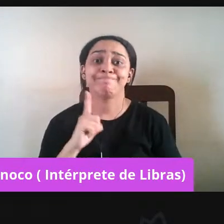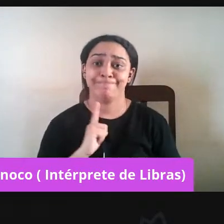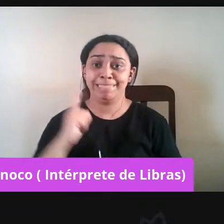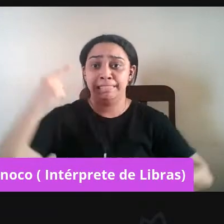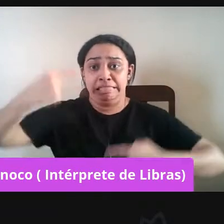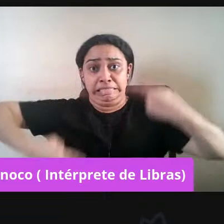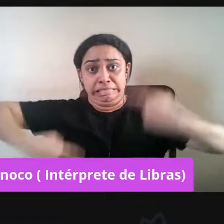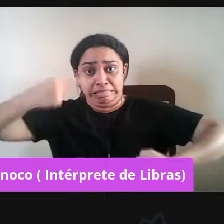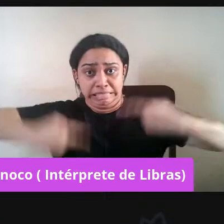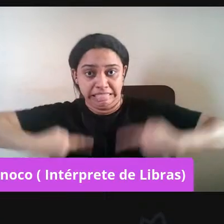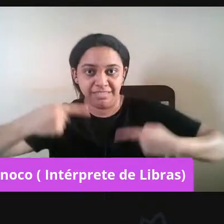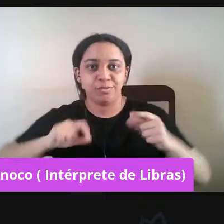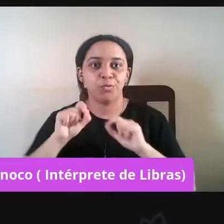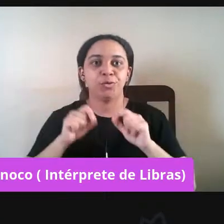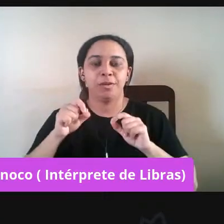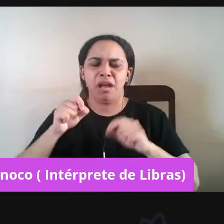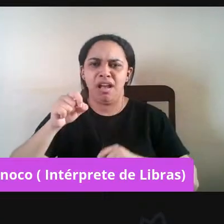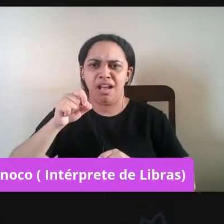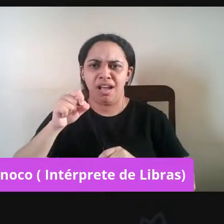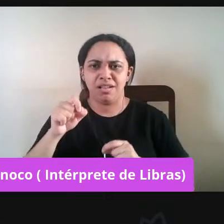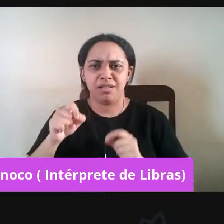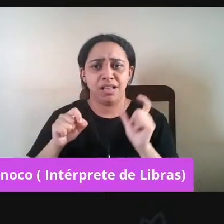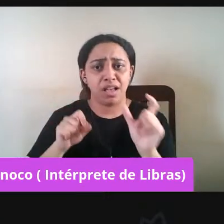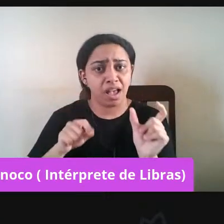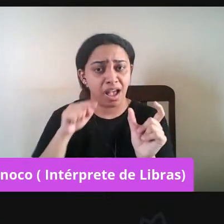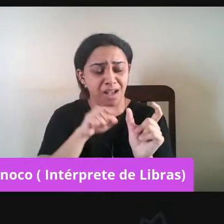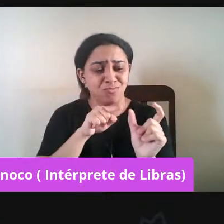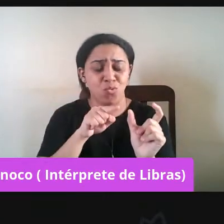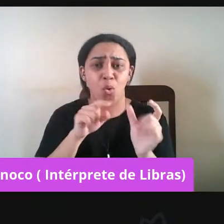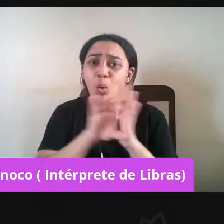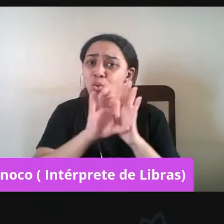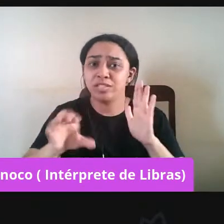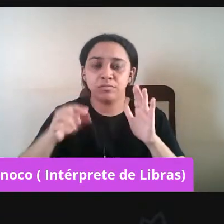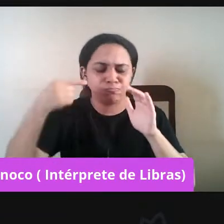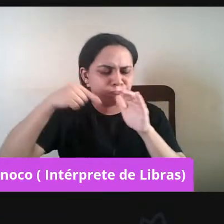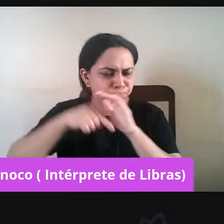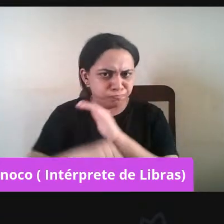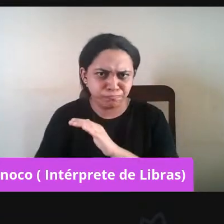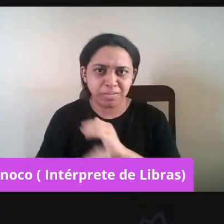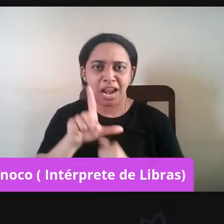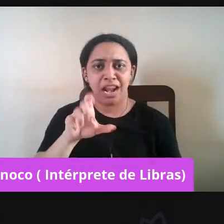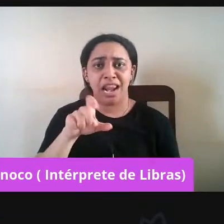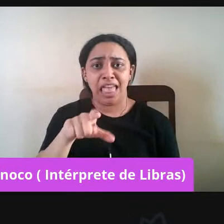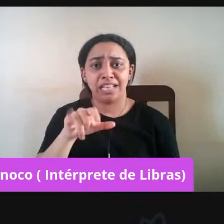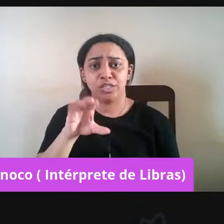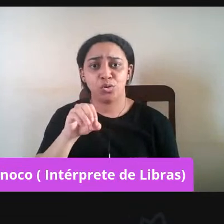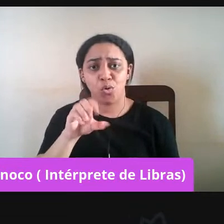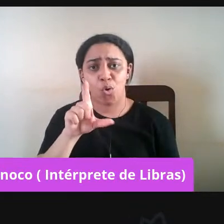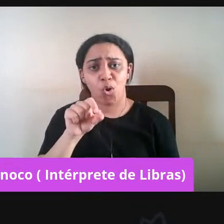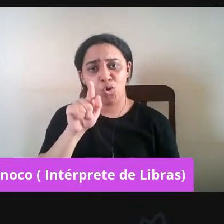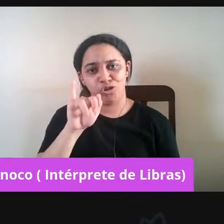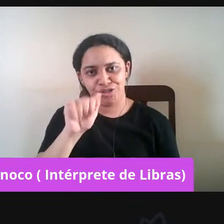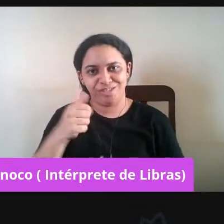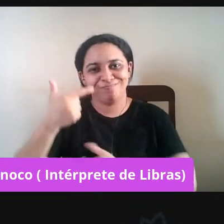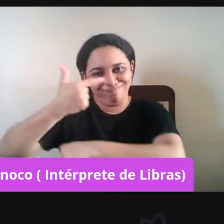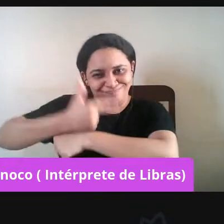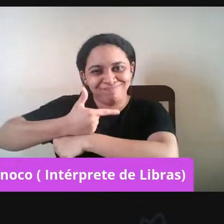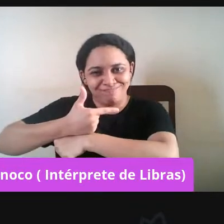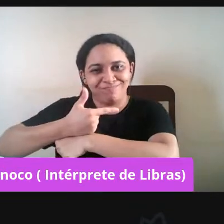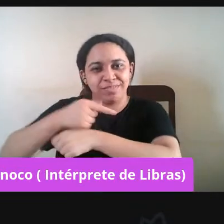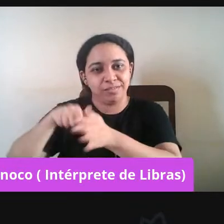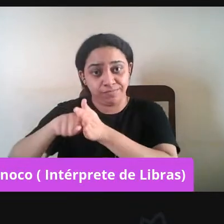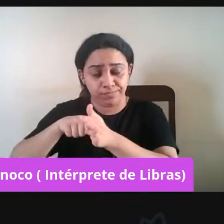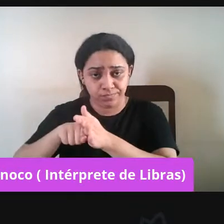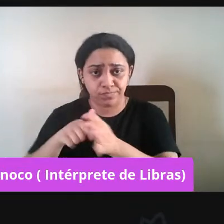a amplitude da fraseologia em relação à lexicologia. Corpus Pastor diz